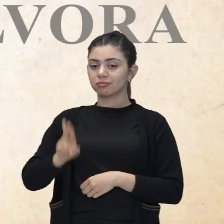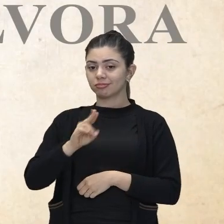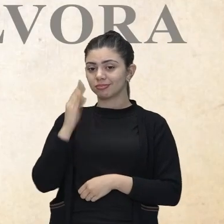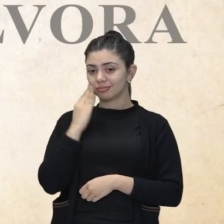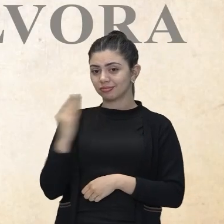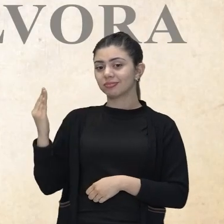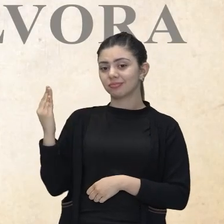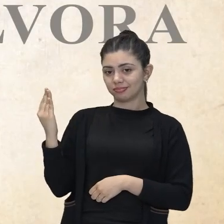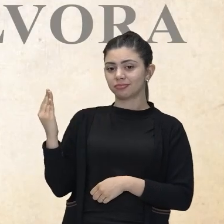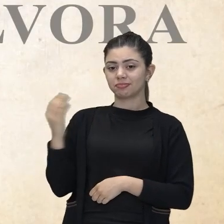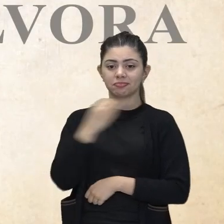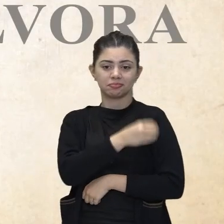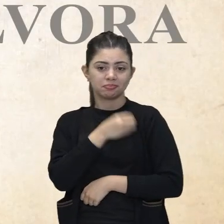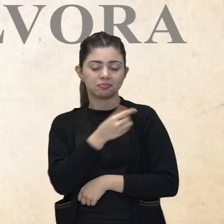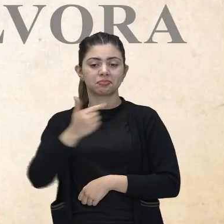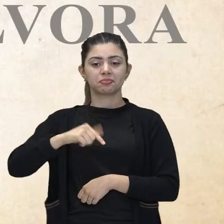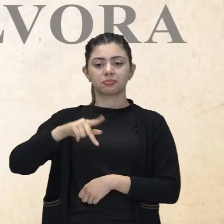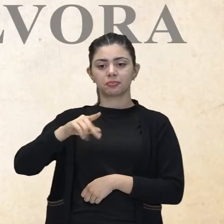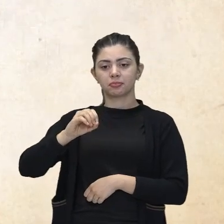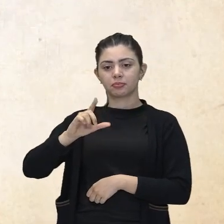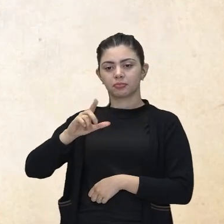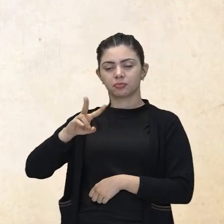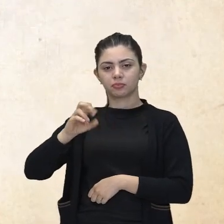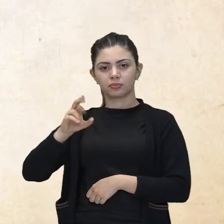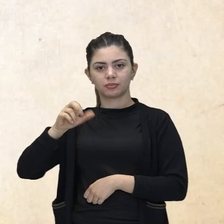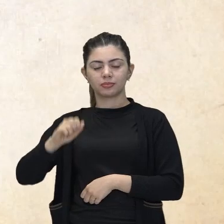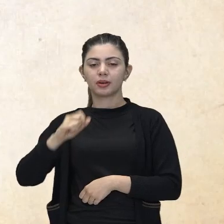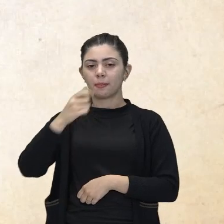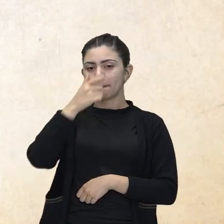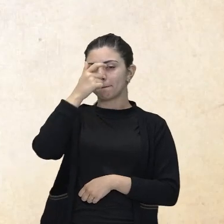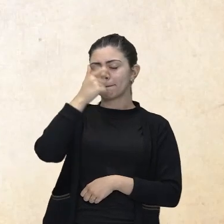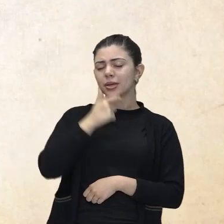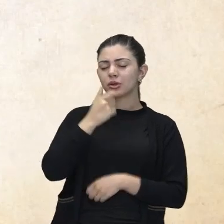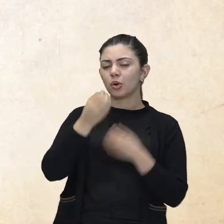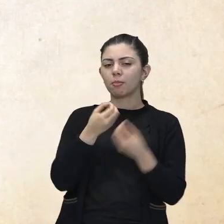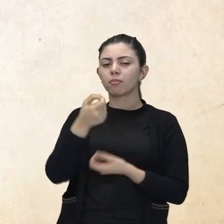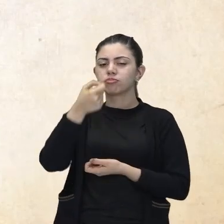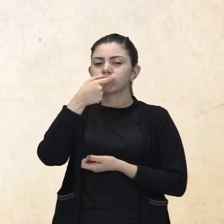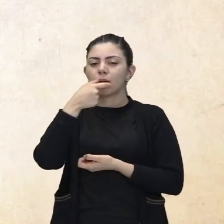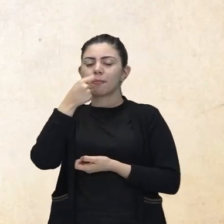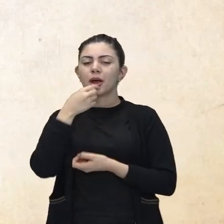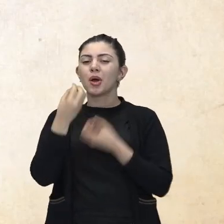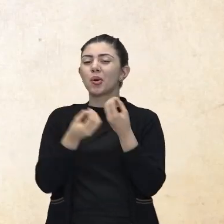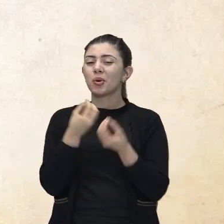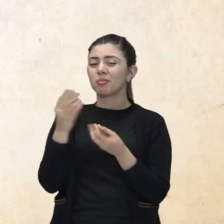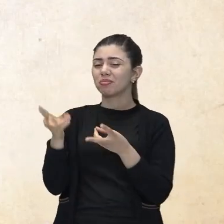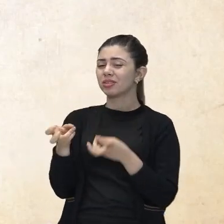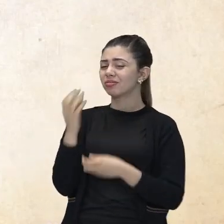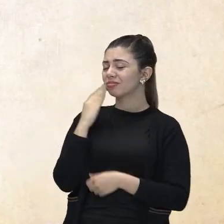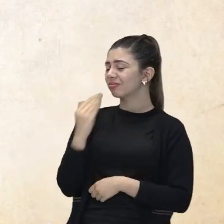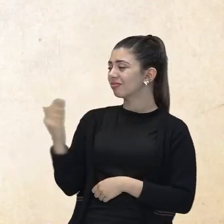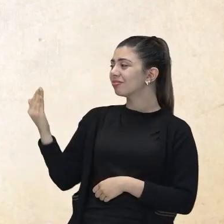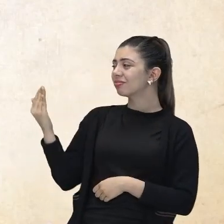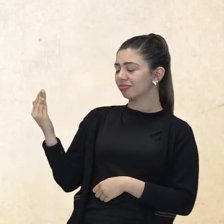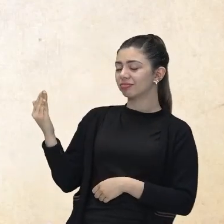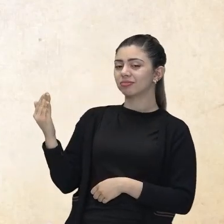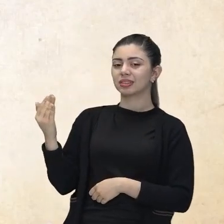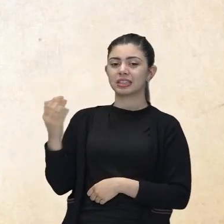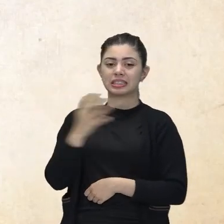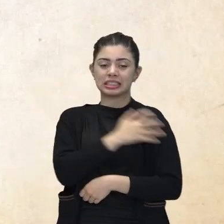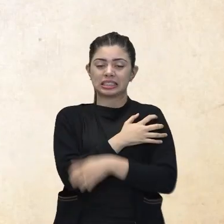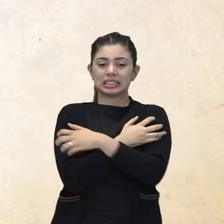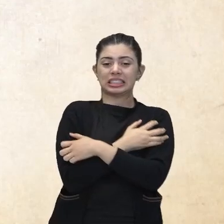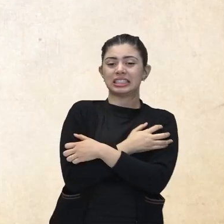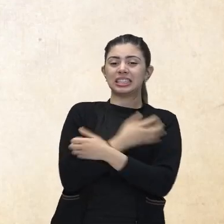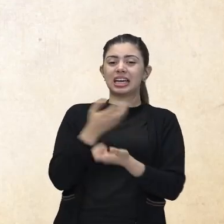pólvora, aplicada no paciente por via oral. Normalmente ele era segurado pelos assistentes enquanto mordia algo para não